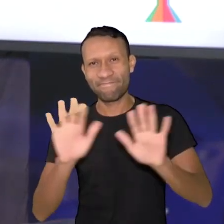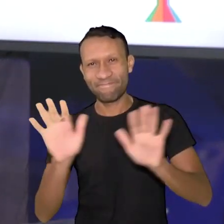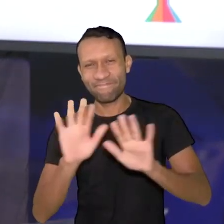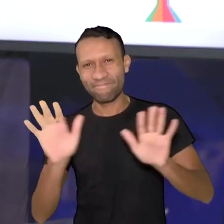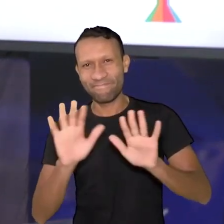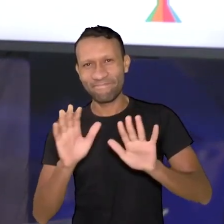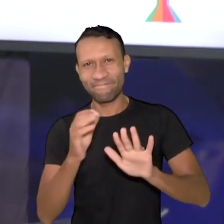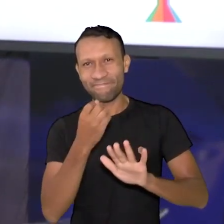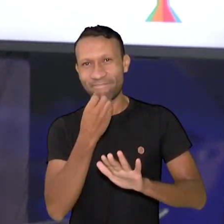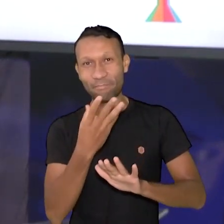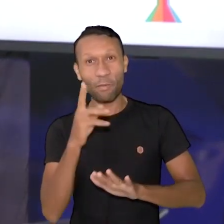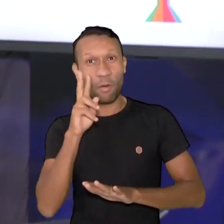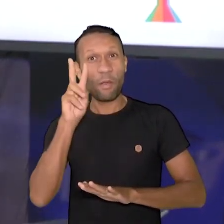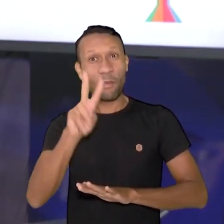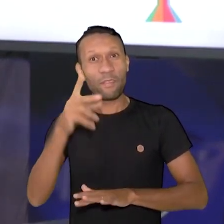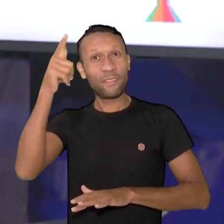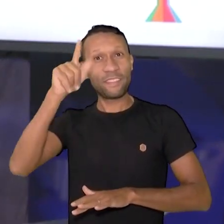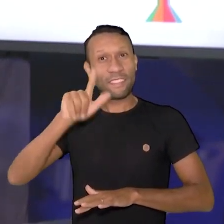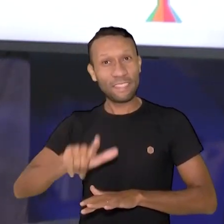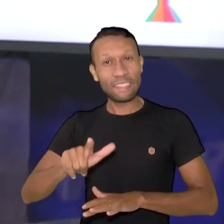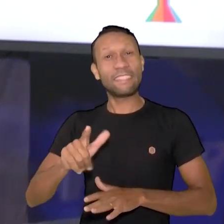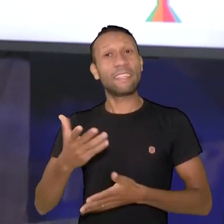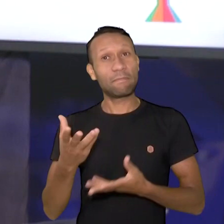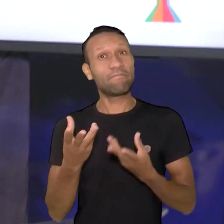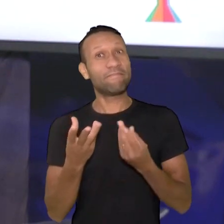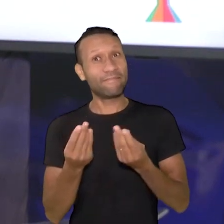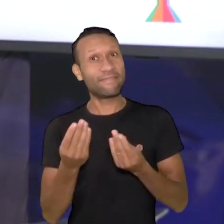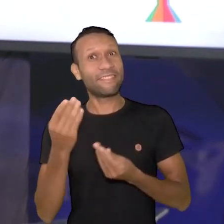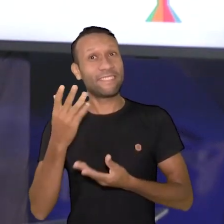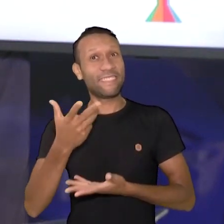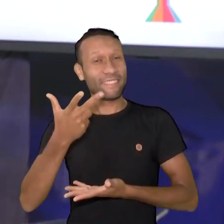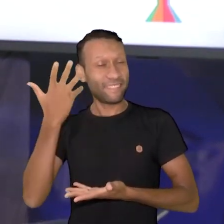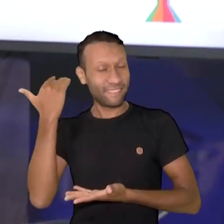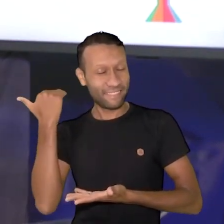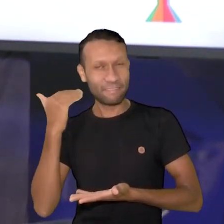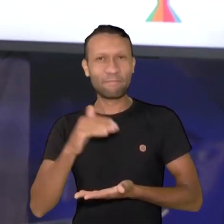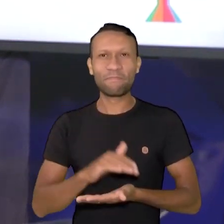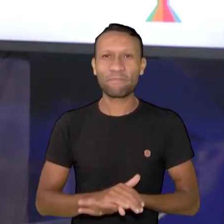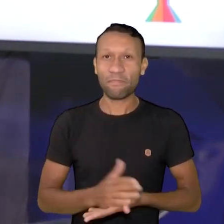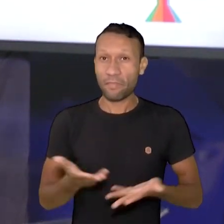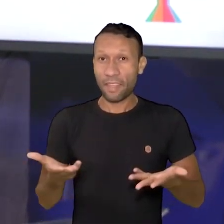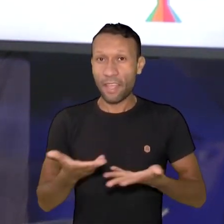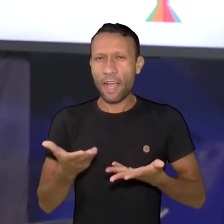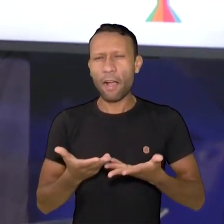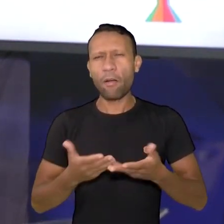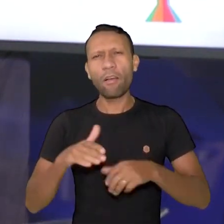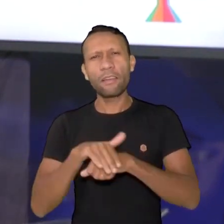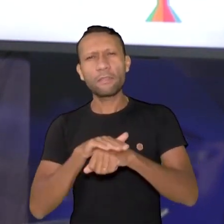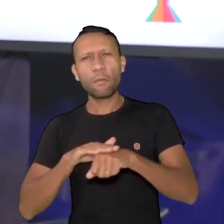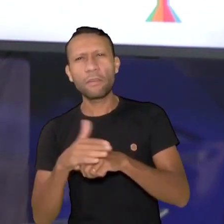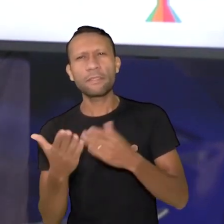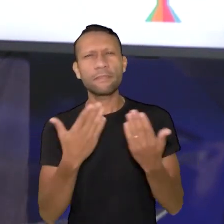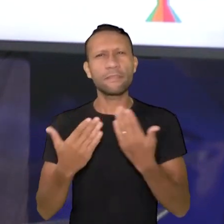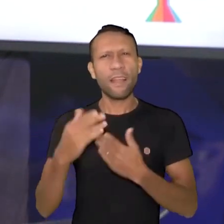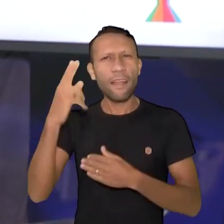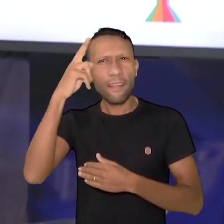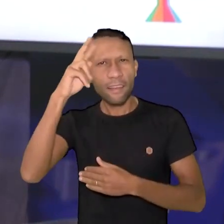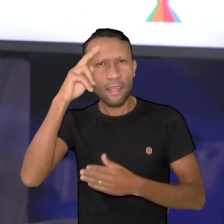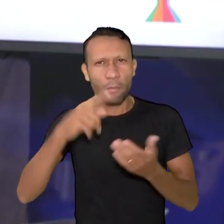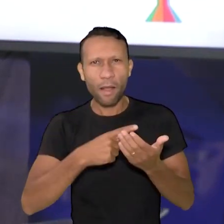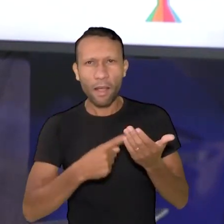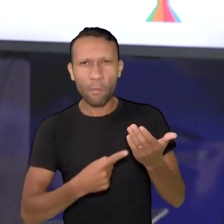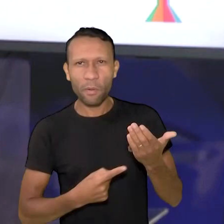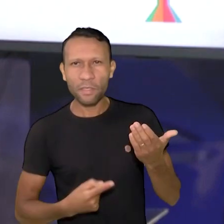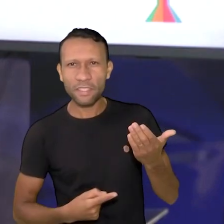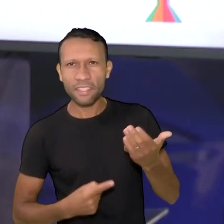pessoal? Bom rever vocês de novo depois de tanto tempo, né? A gente vai então falar um pouquinho sobre a nossa apostila de ciências,